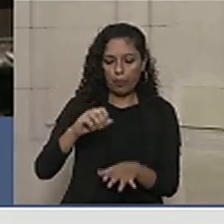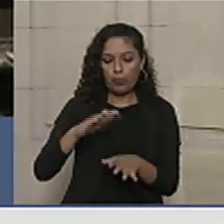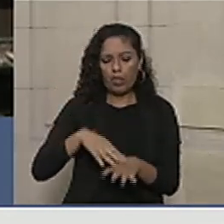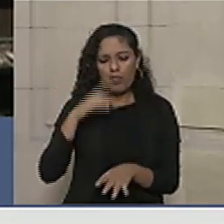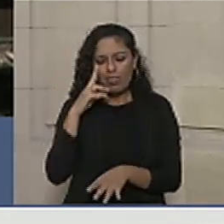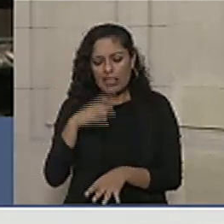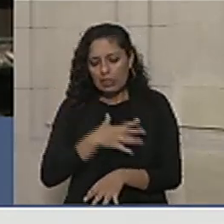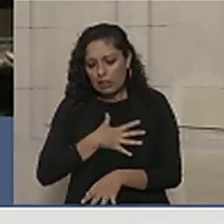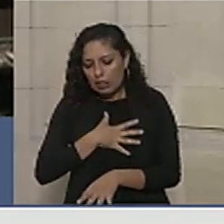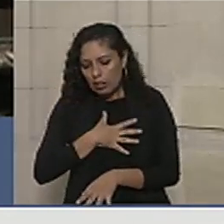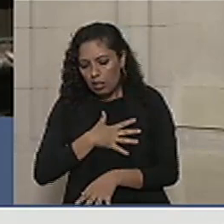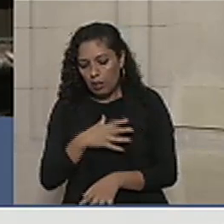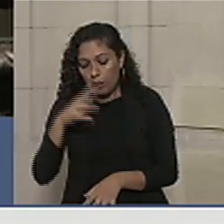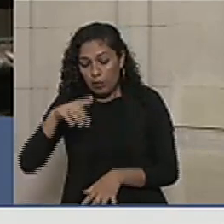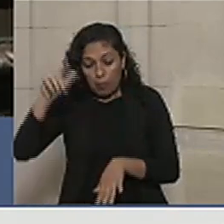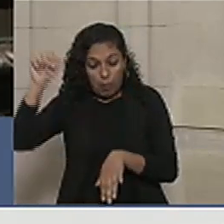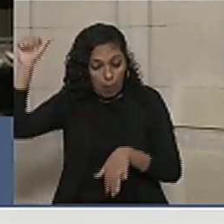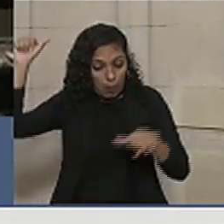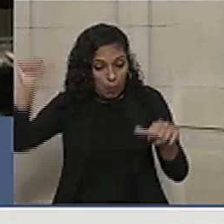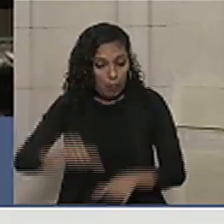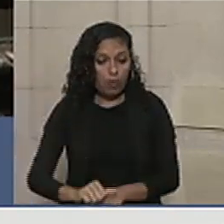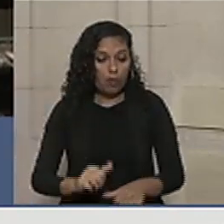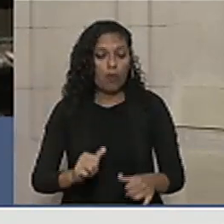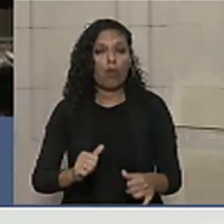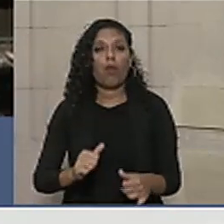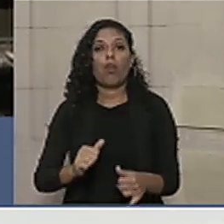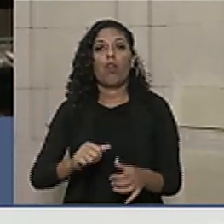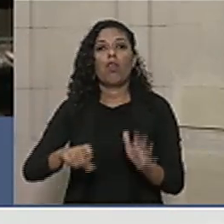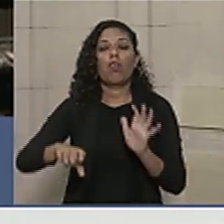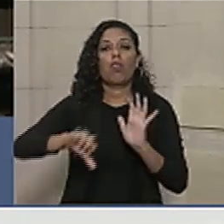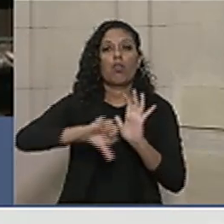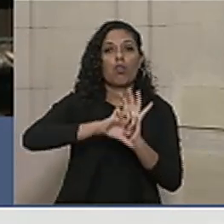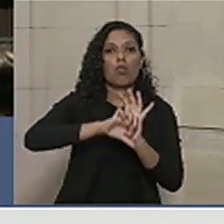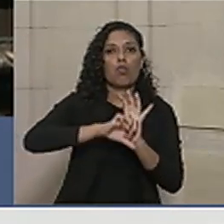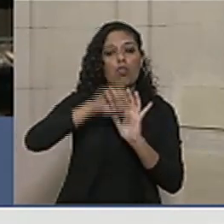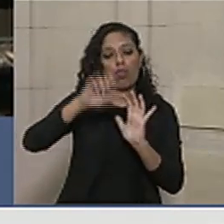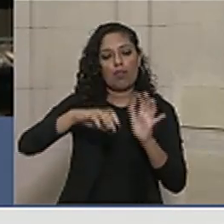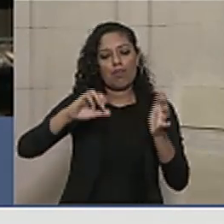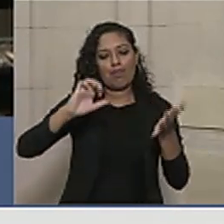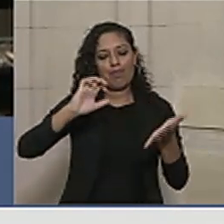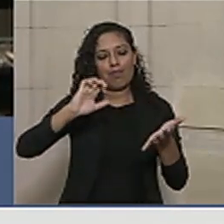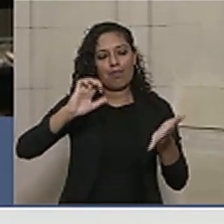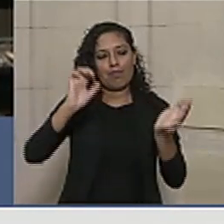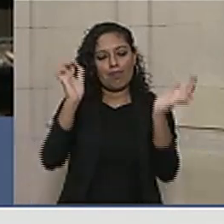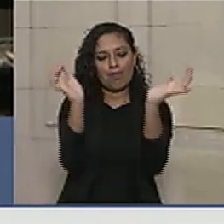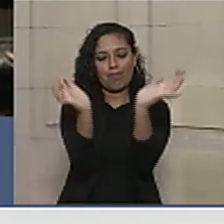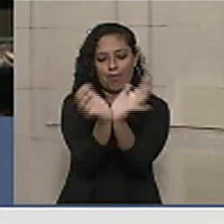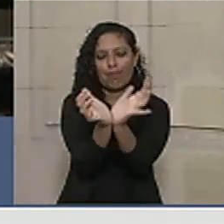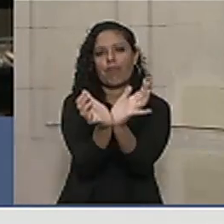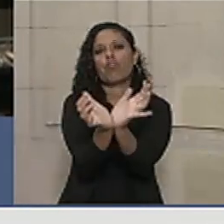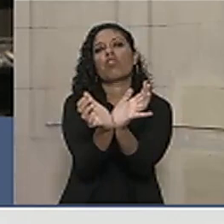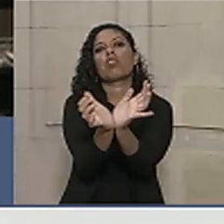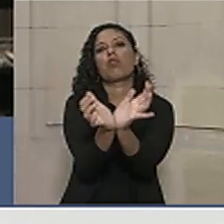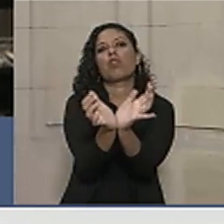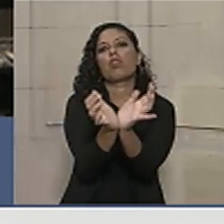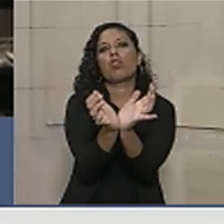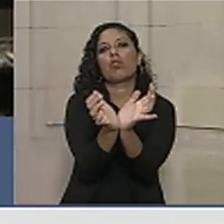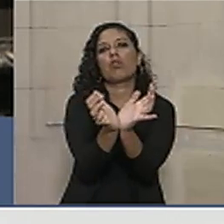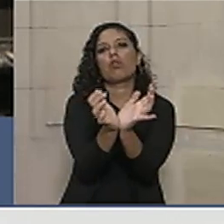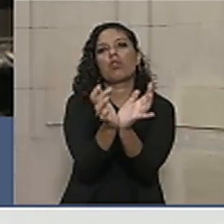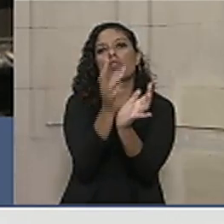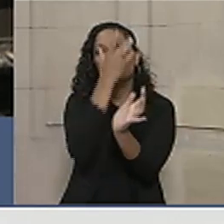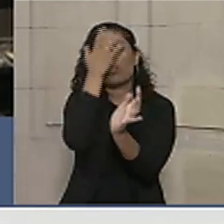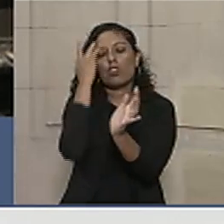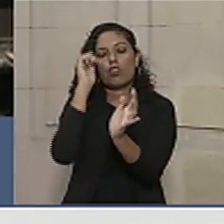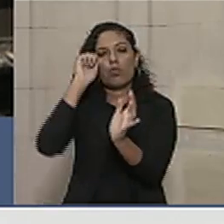maiores crimes contra a humanidade foi a escravidão negra e o sequestro dos corpos negros